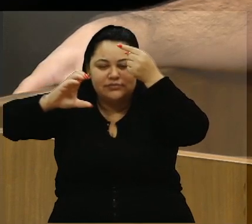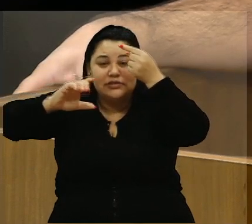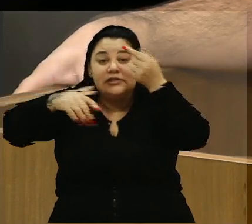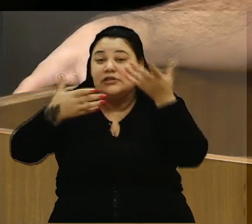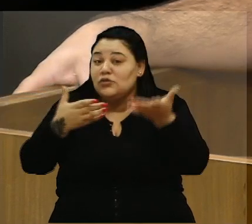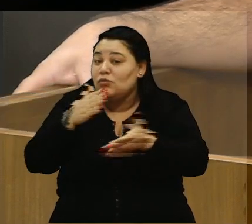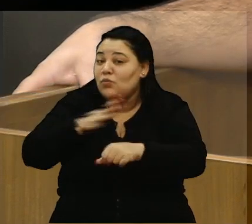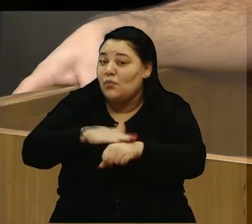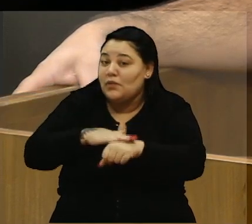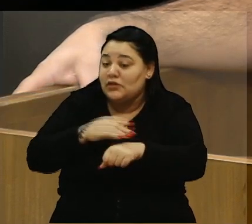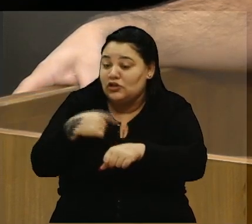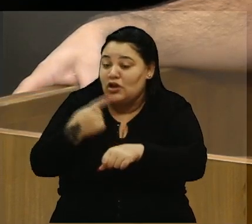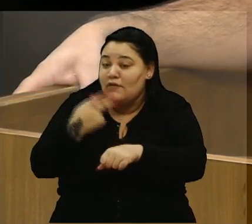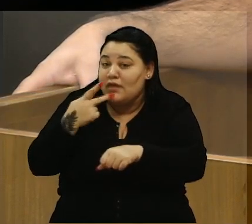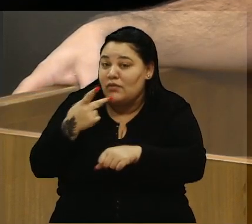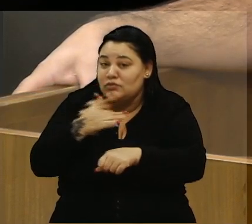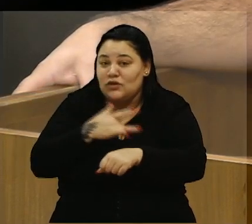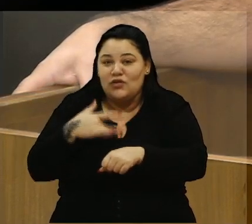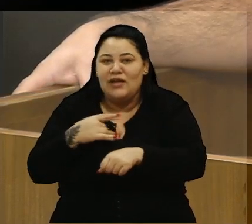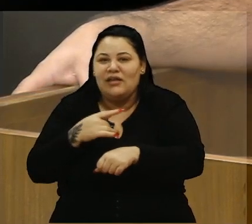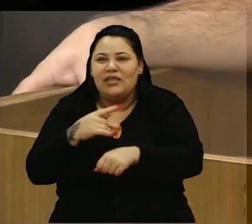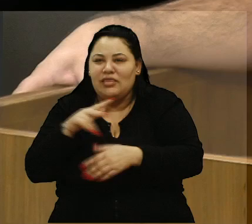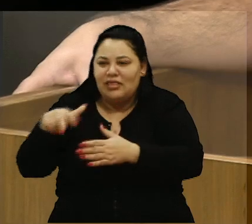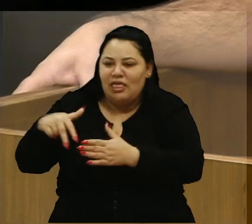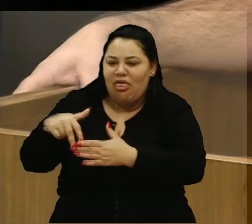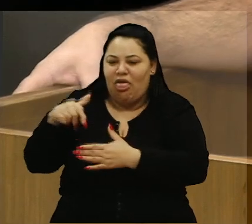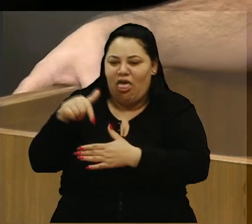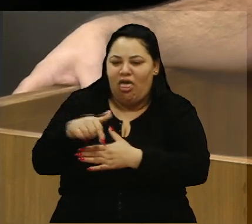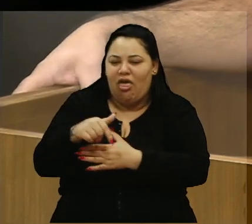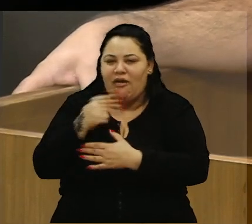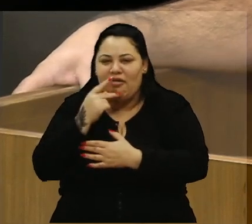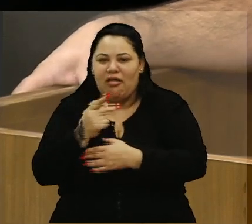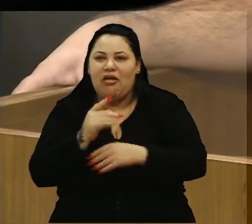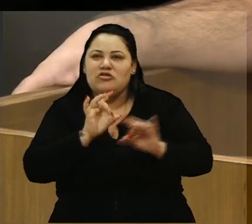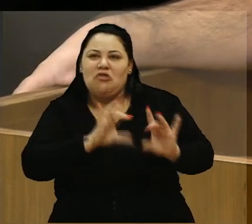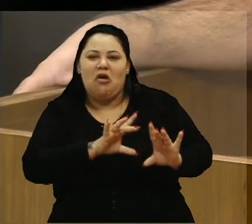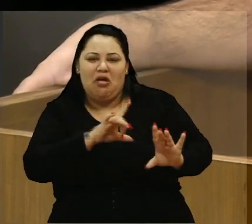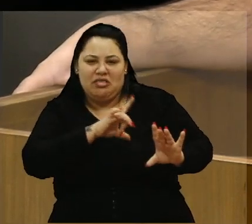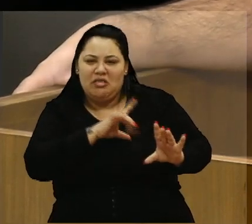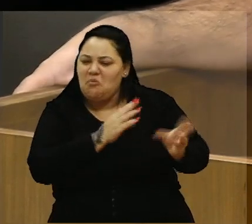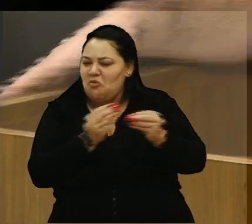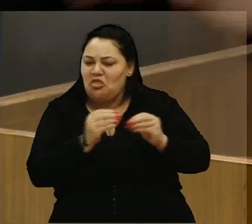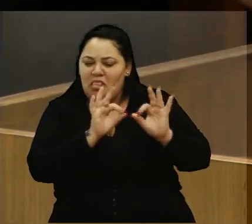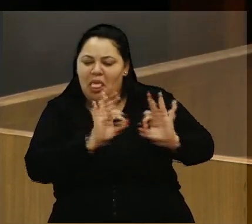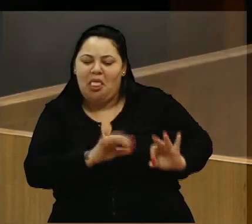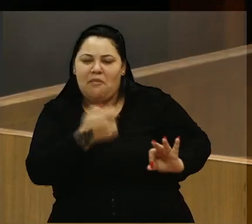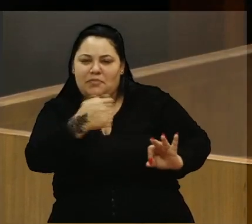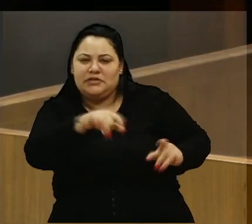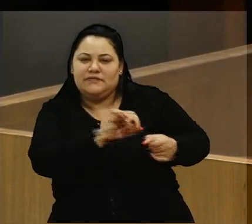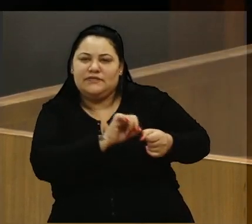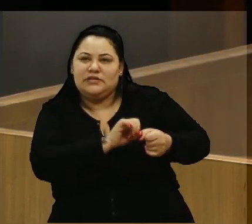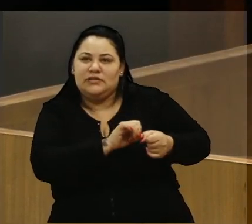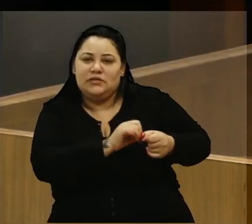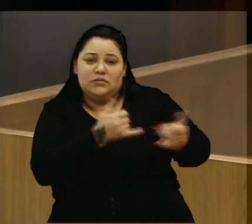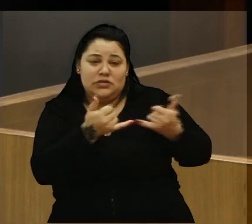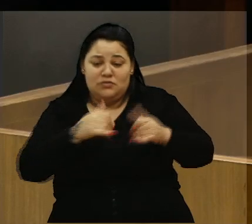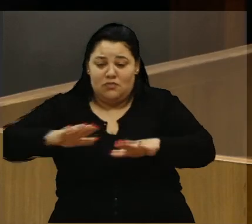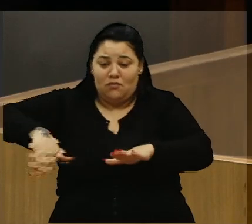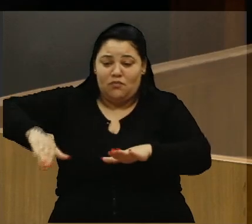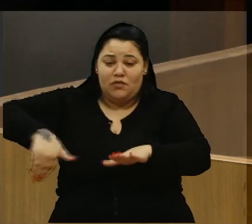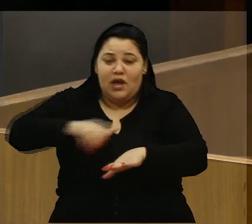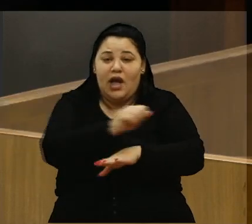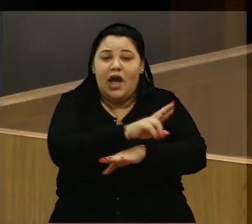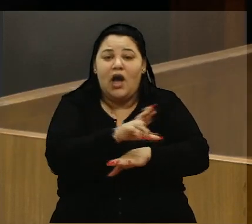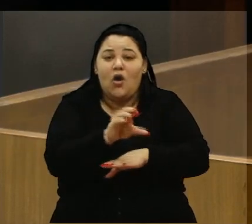fala em termos de saúde, a gente não pode vir aqui e ficar somente... Acho que tem um monte de coisa que pode ser feita. Arroio do Sal agora, está no